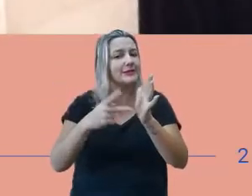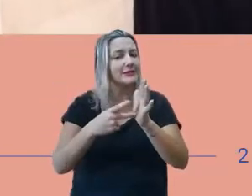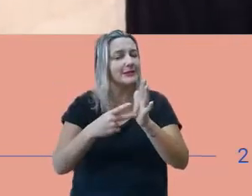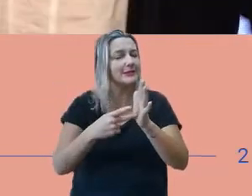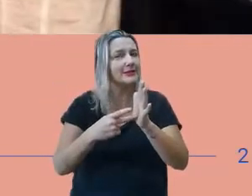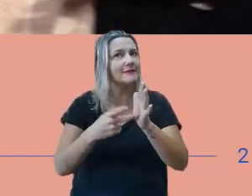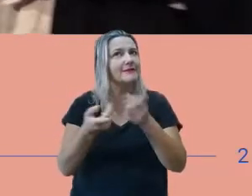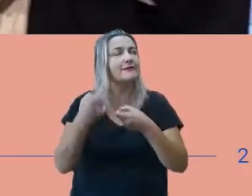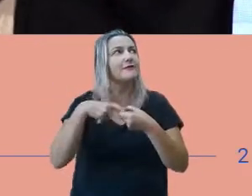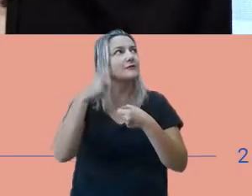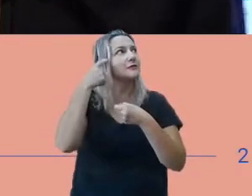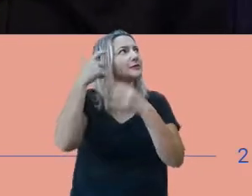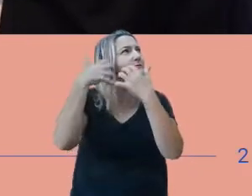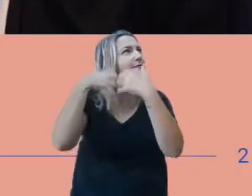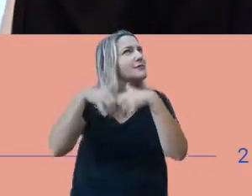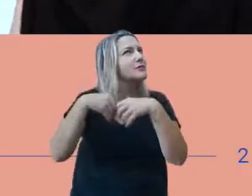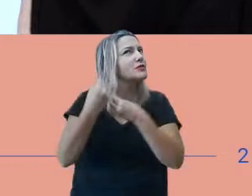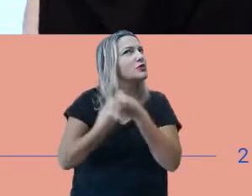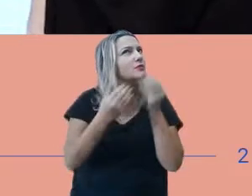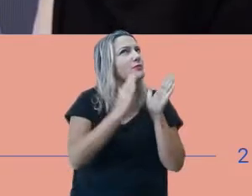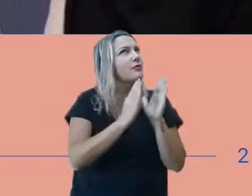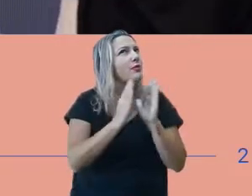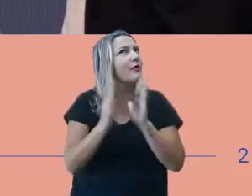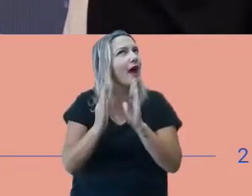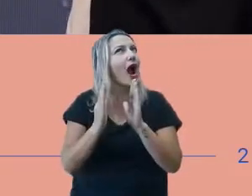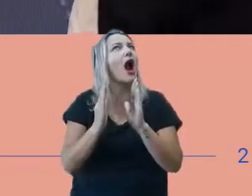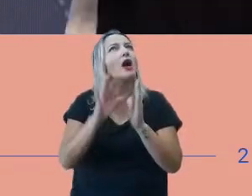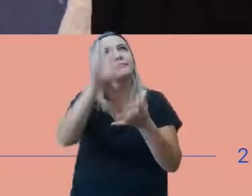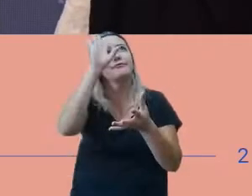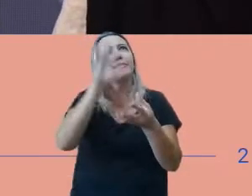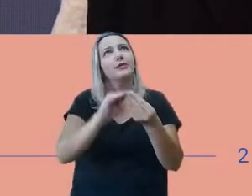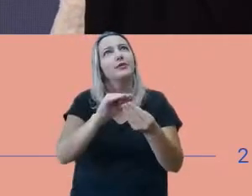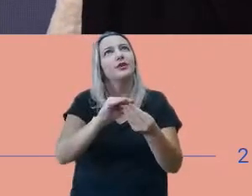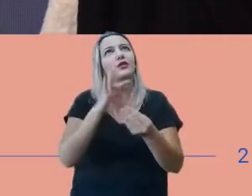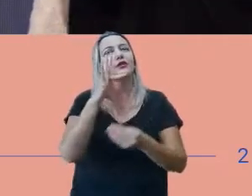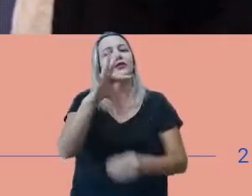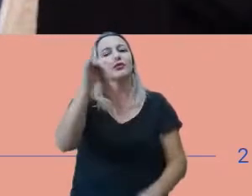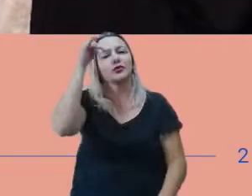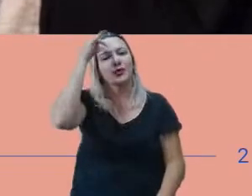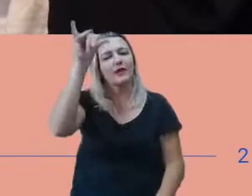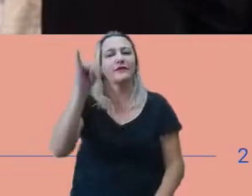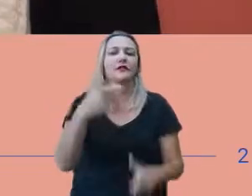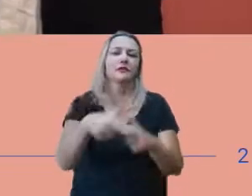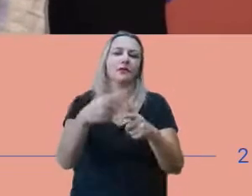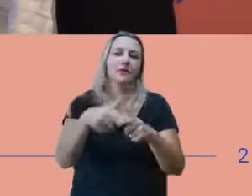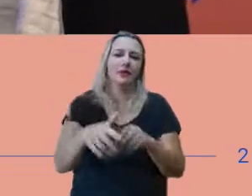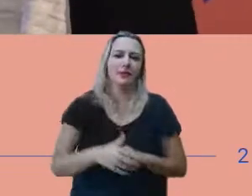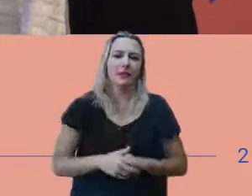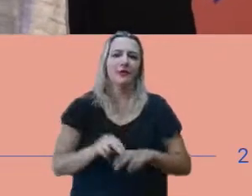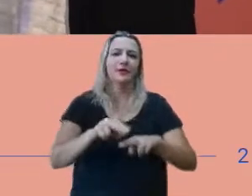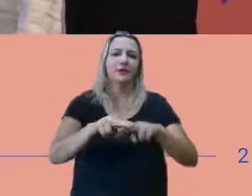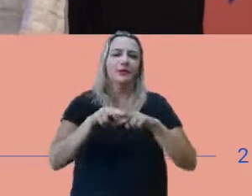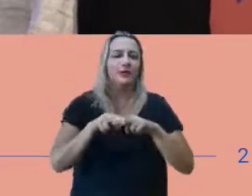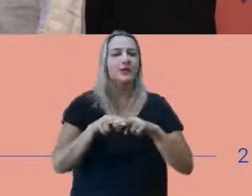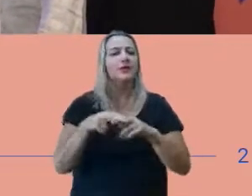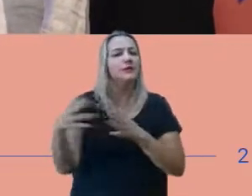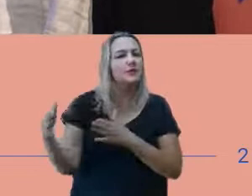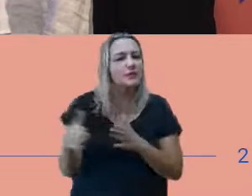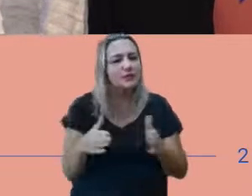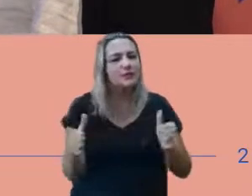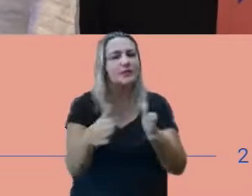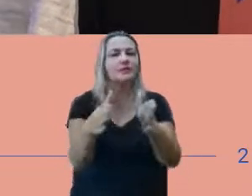os processos e evita o problema então é isso que a gente precisa caminhar e por fim